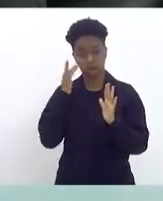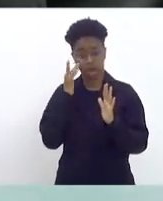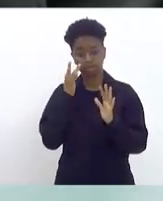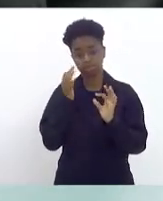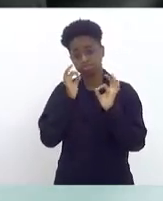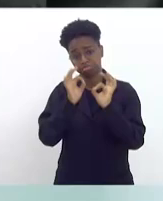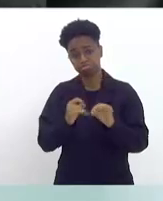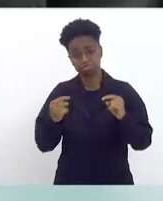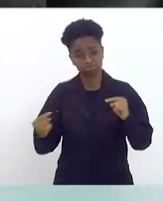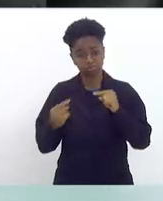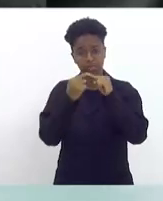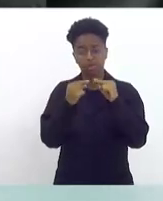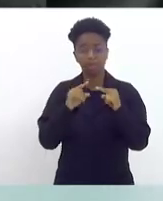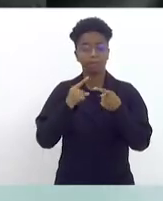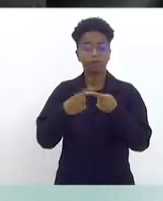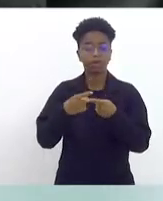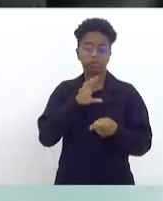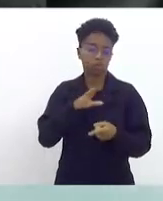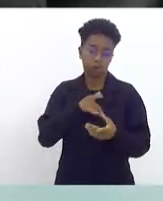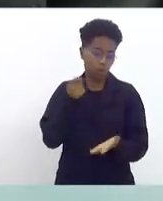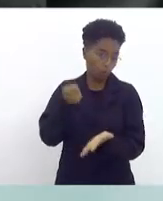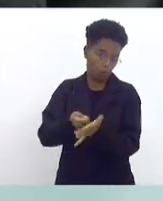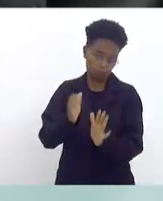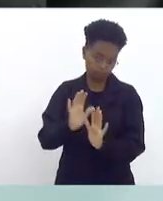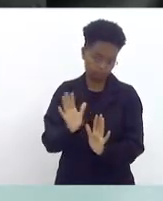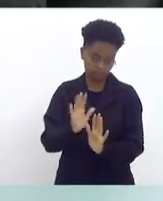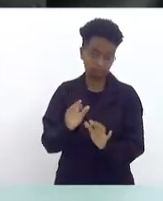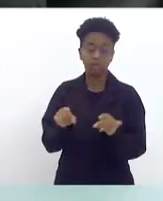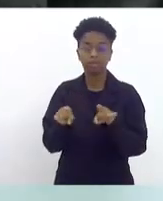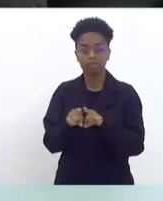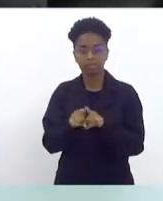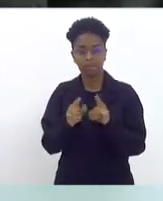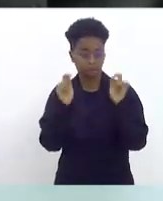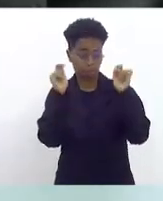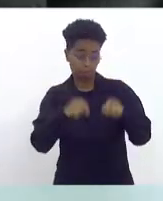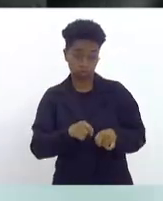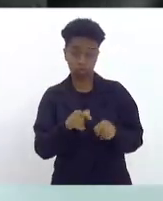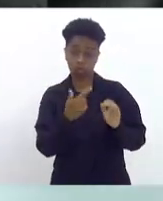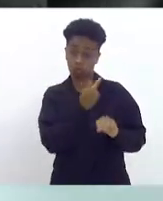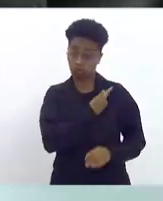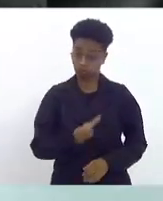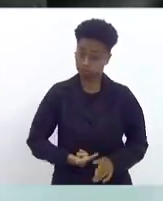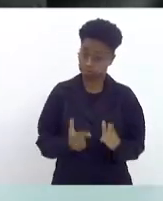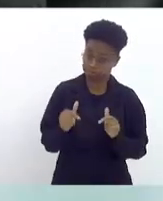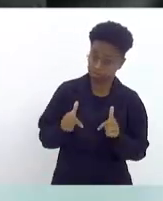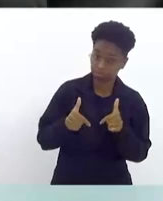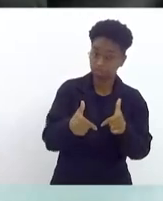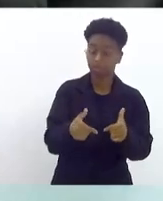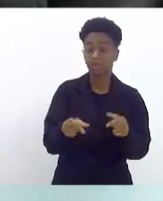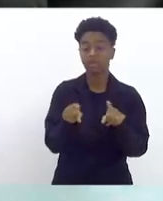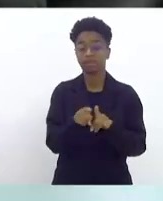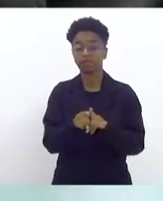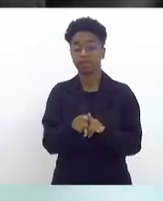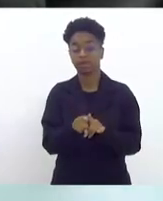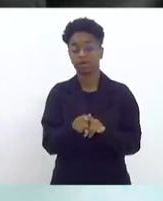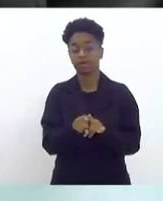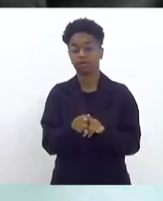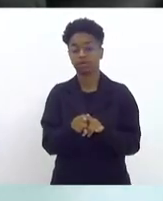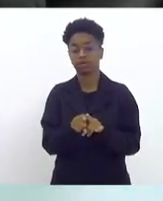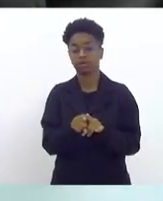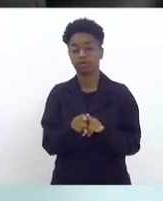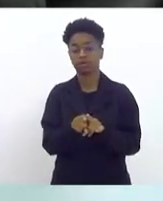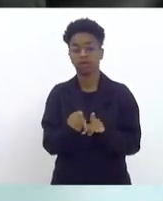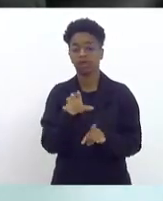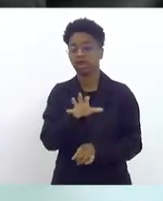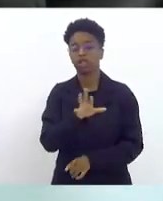justamente nisso ele consegue não cria obrigatoriedade dá a possibilidade do governo fazer é e nesse caso né